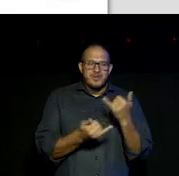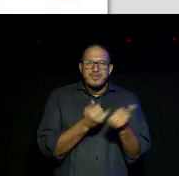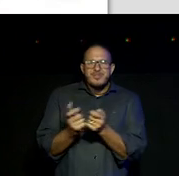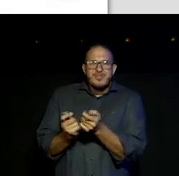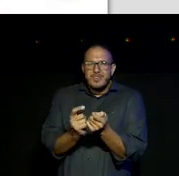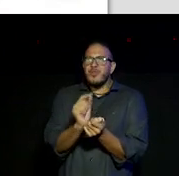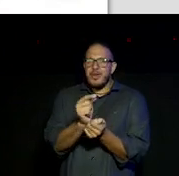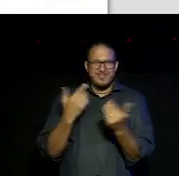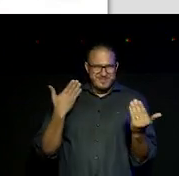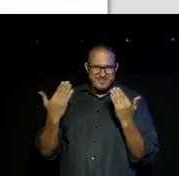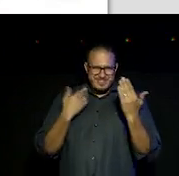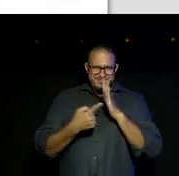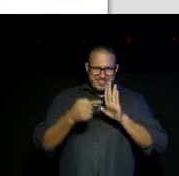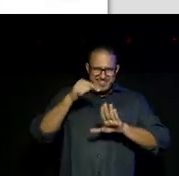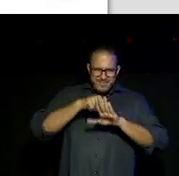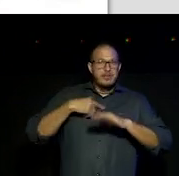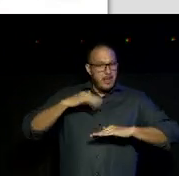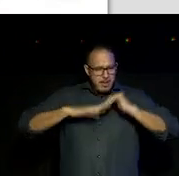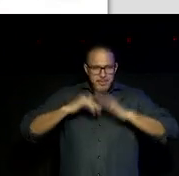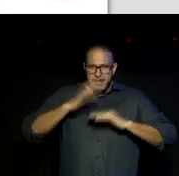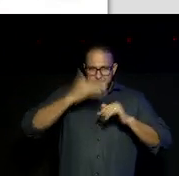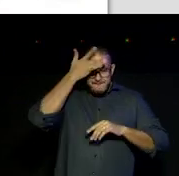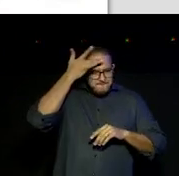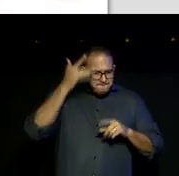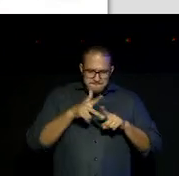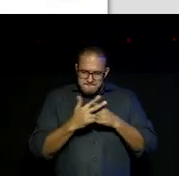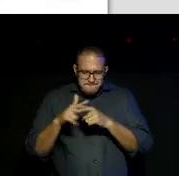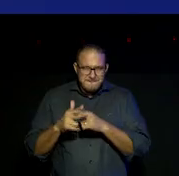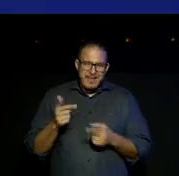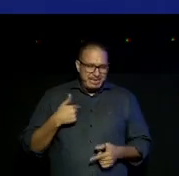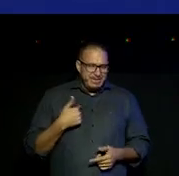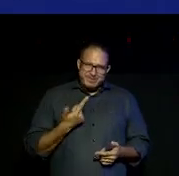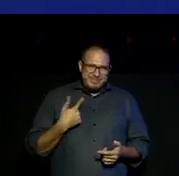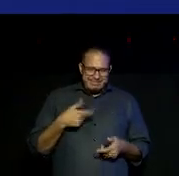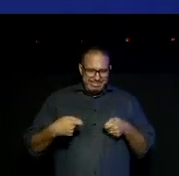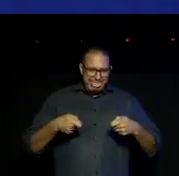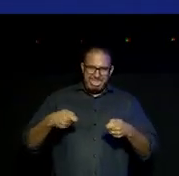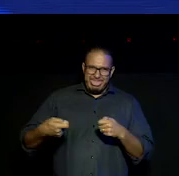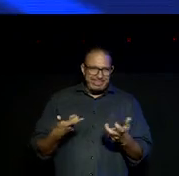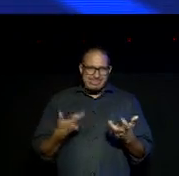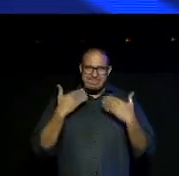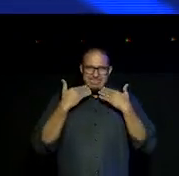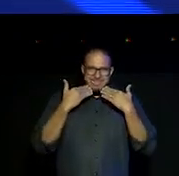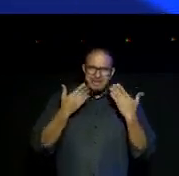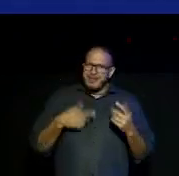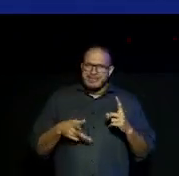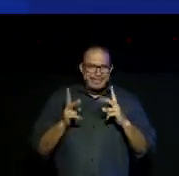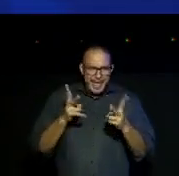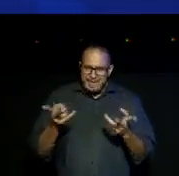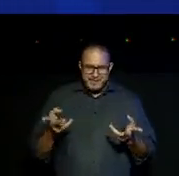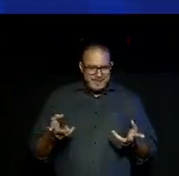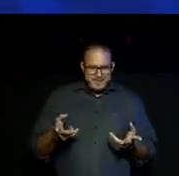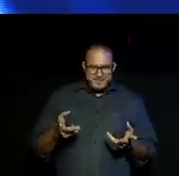joguinho? Aprende-se a manejar ferramentas. Eu que sou desajeitada, não tenho muita coordenação motora, toda vez que